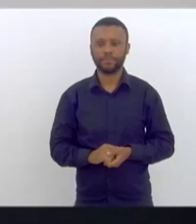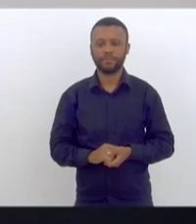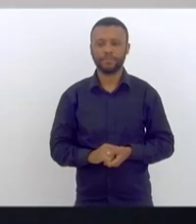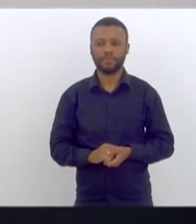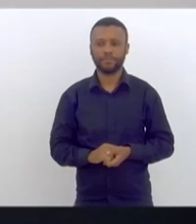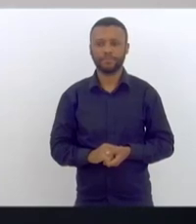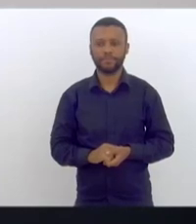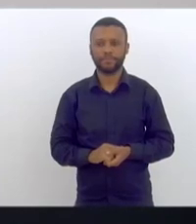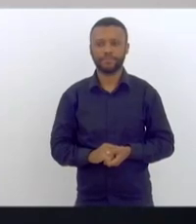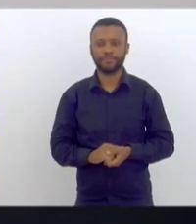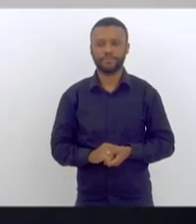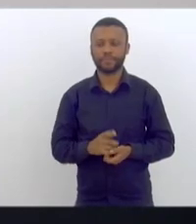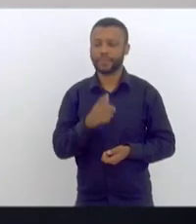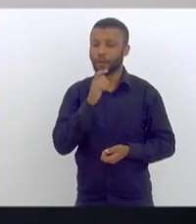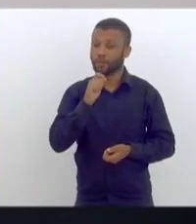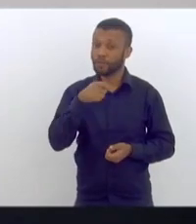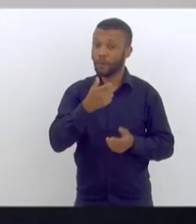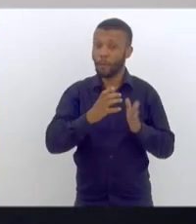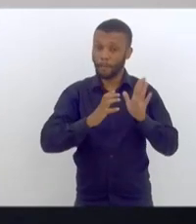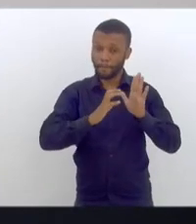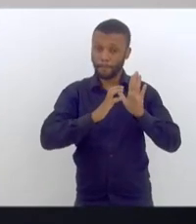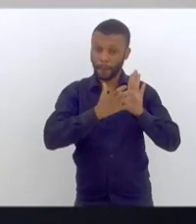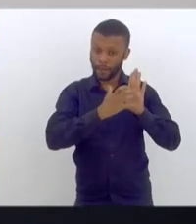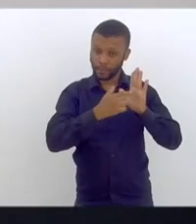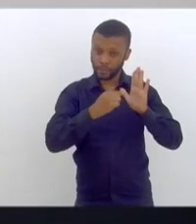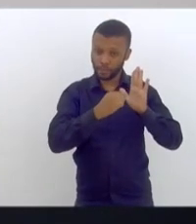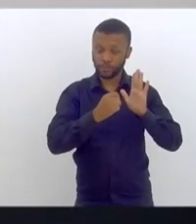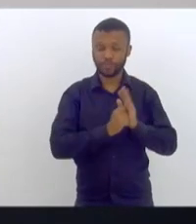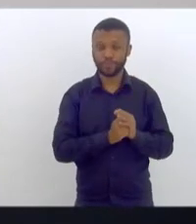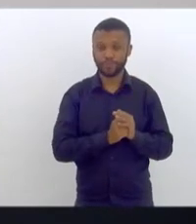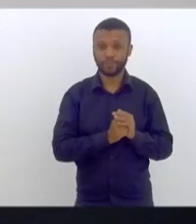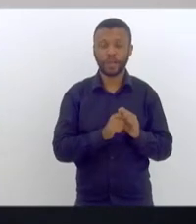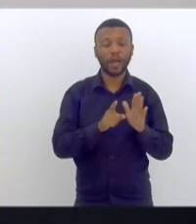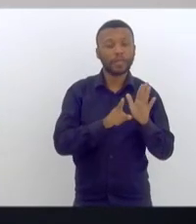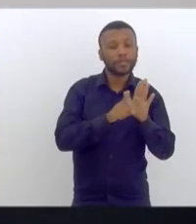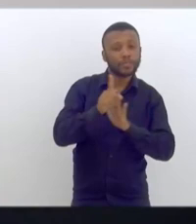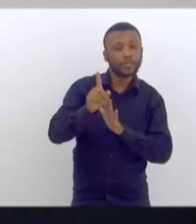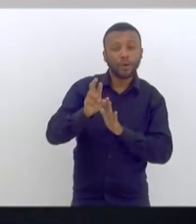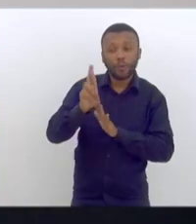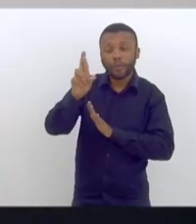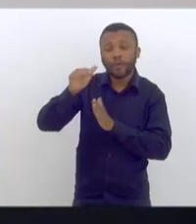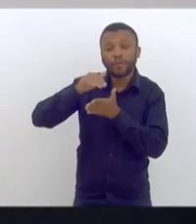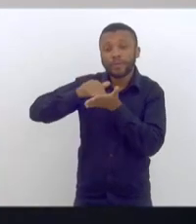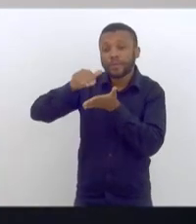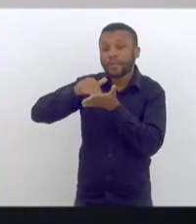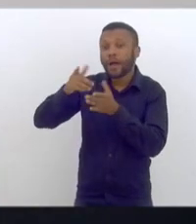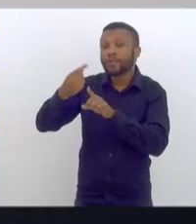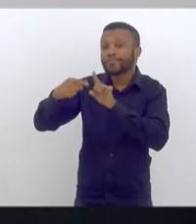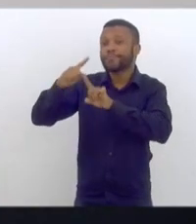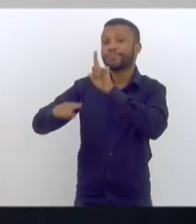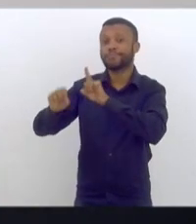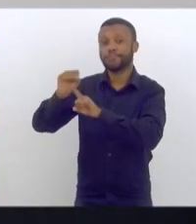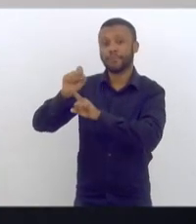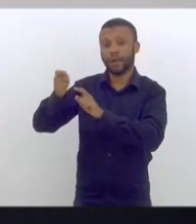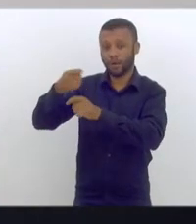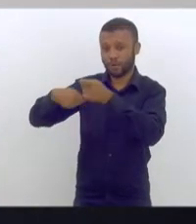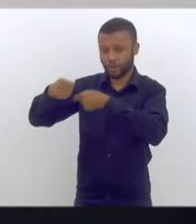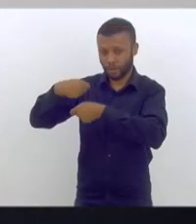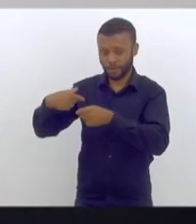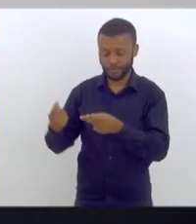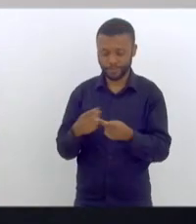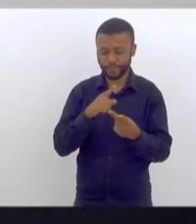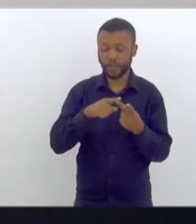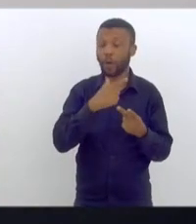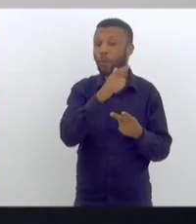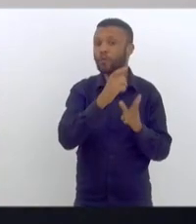o partido x indica o secretário de desenvolvimento econômico o partido